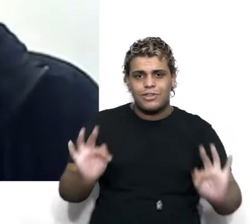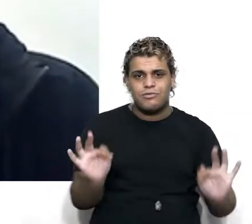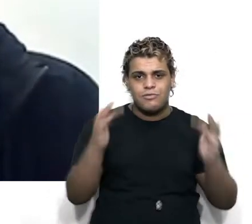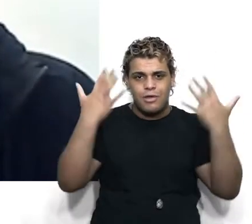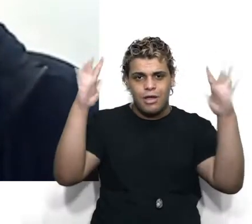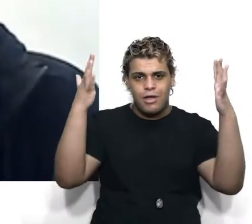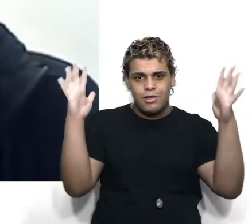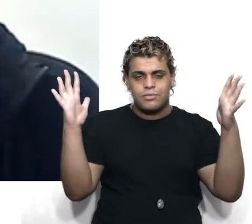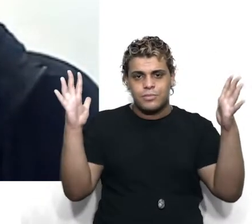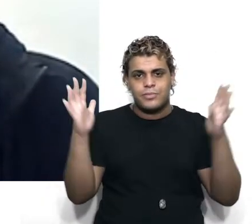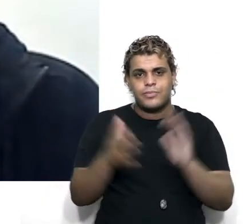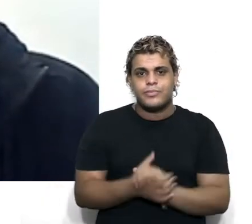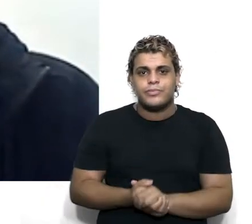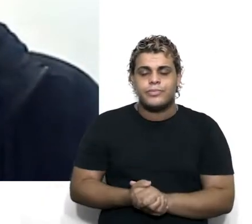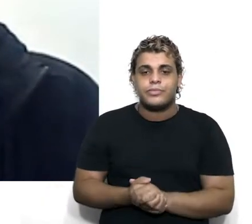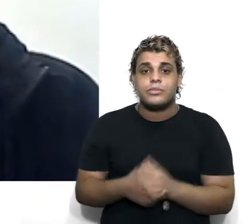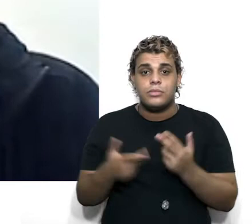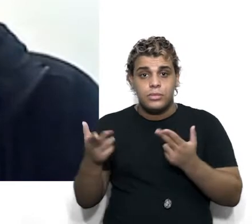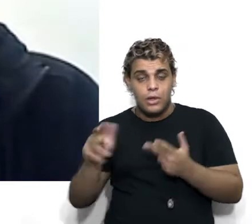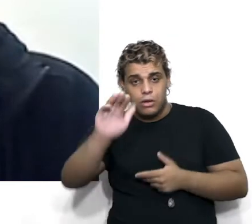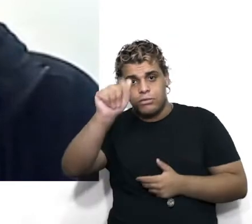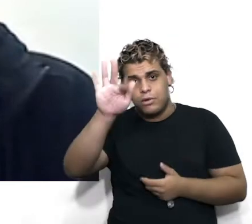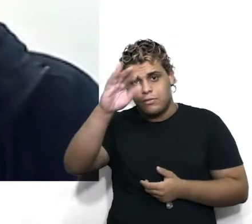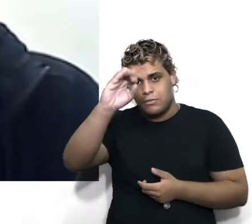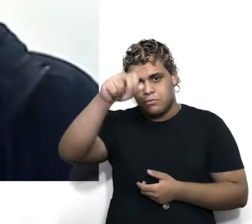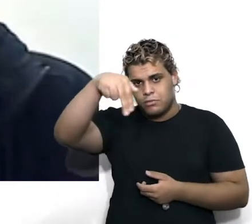como o nosso querido Afonso,